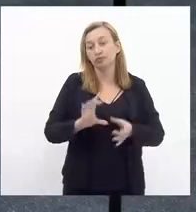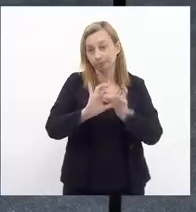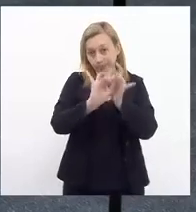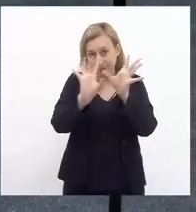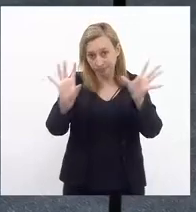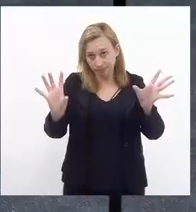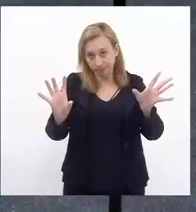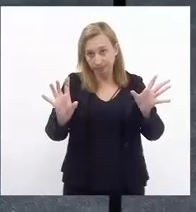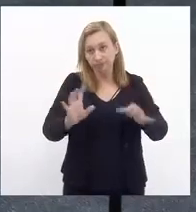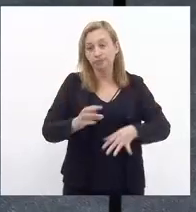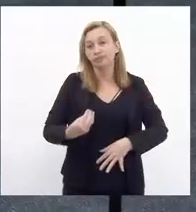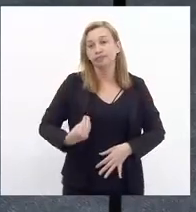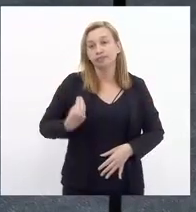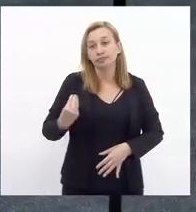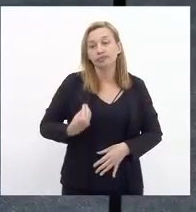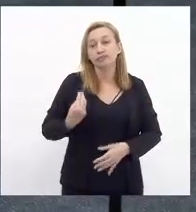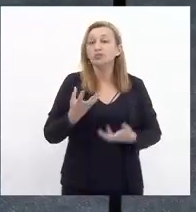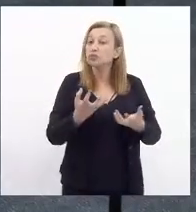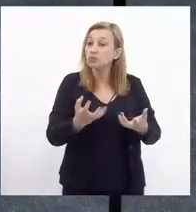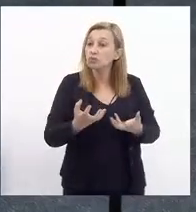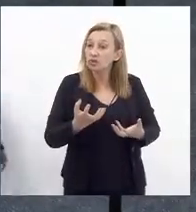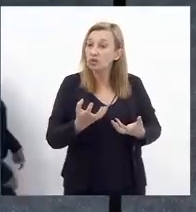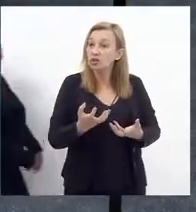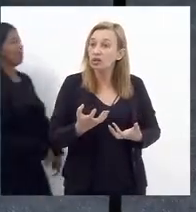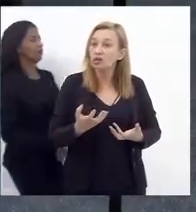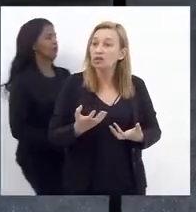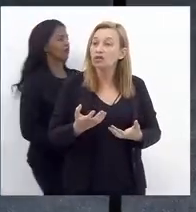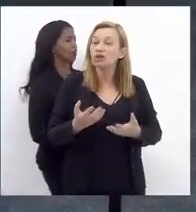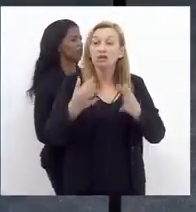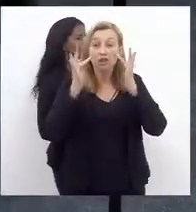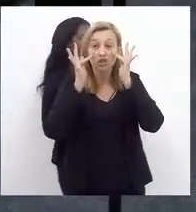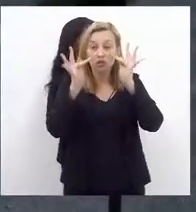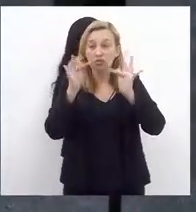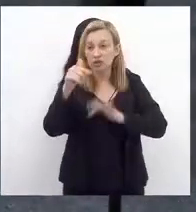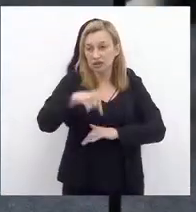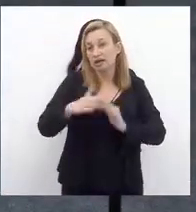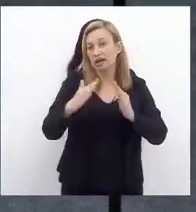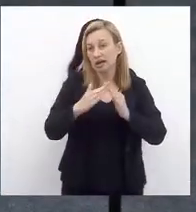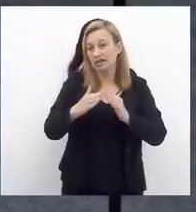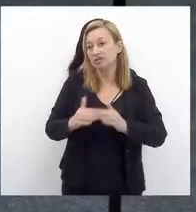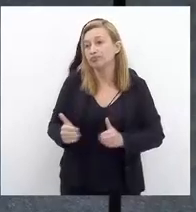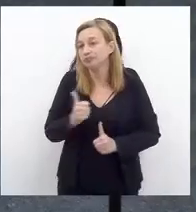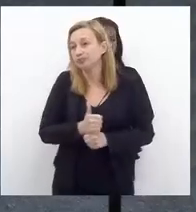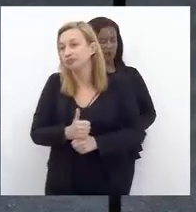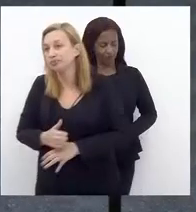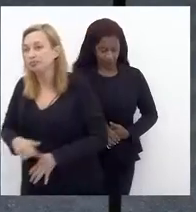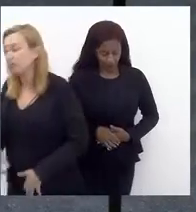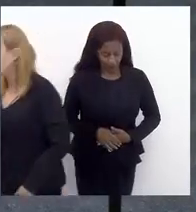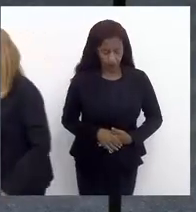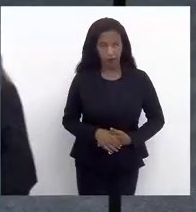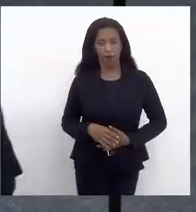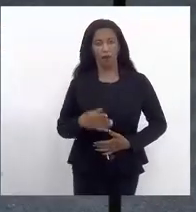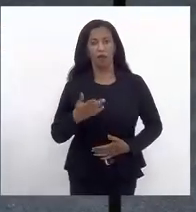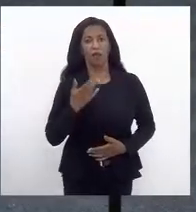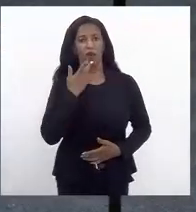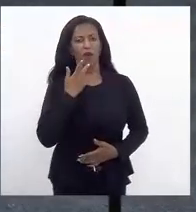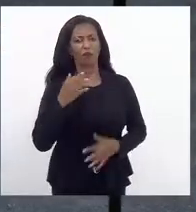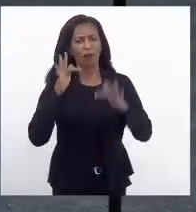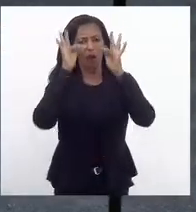democracia e eu quero fazer um testemunho aqui na sua casa o que infelizmente